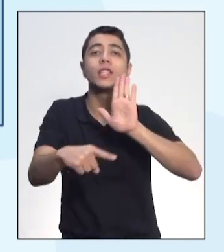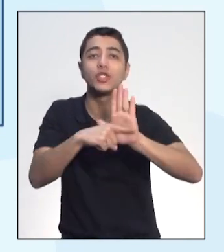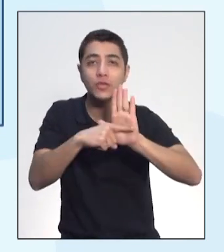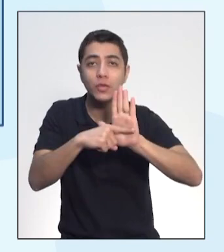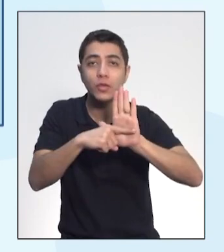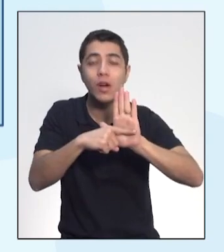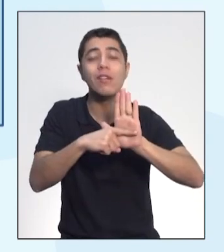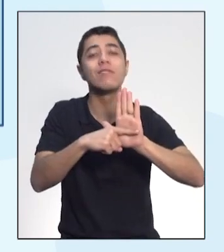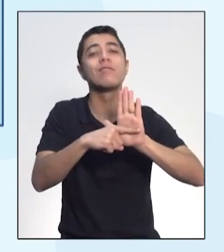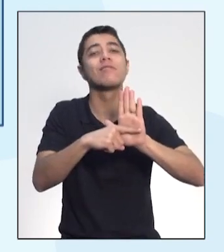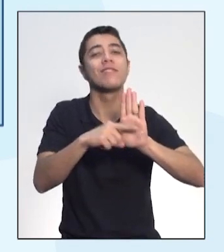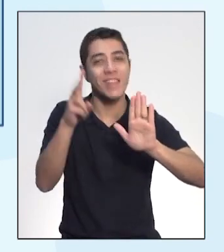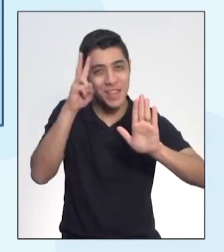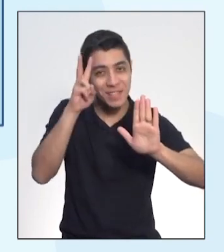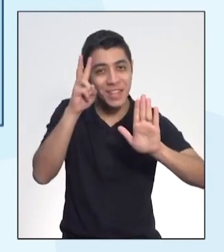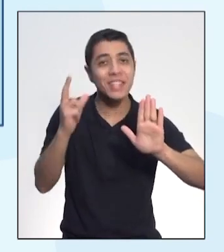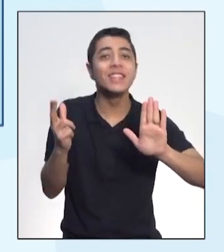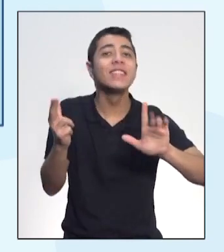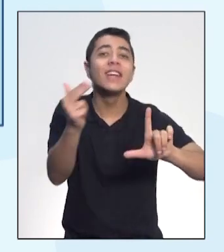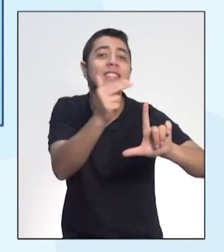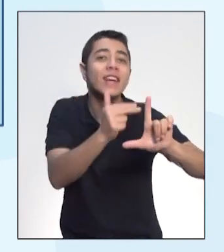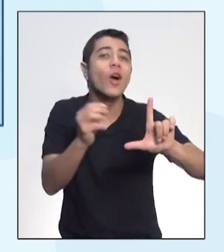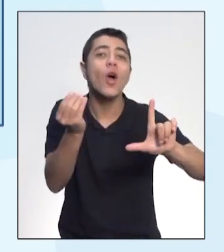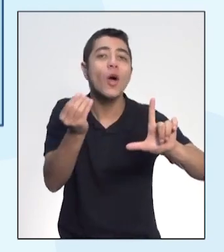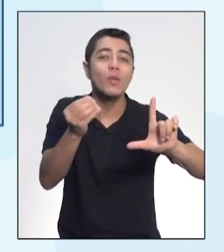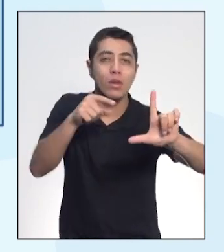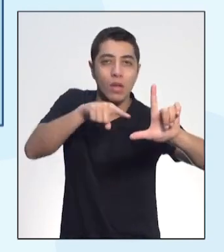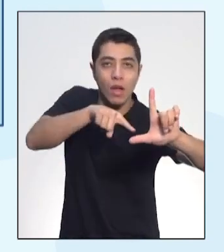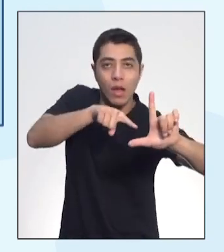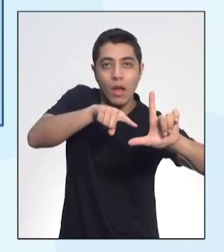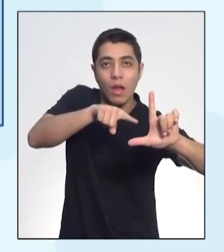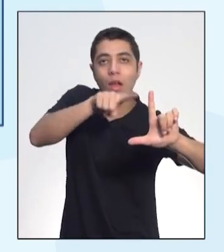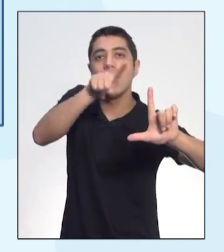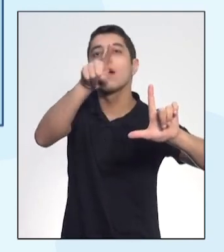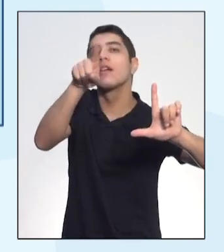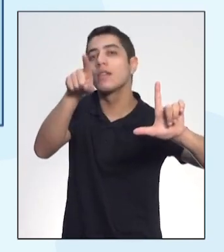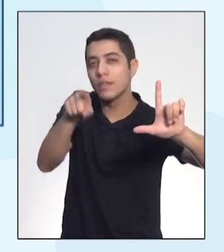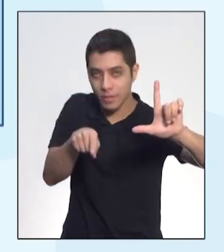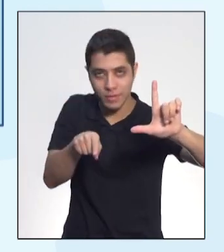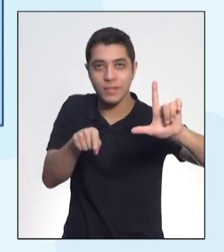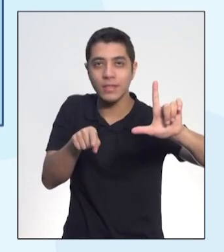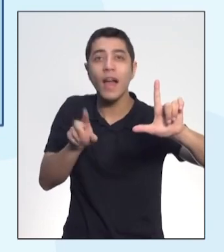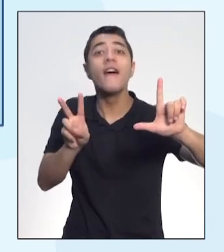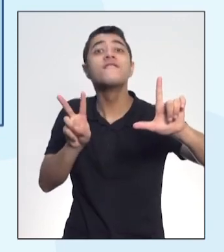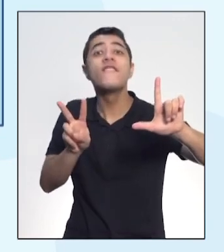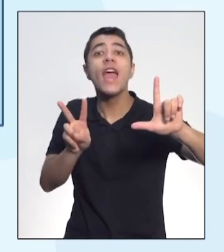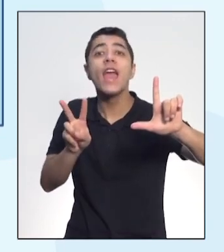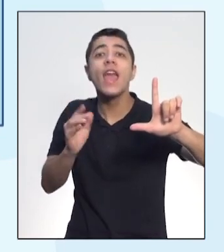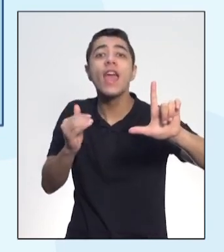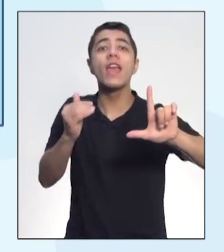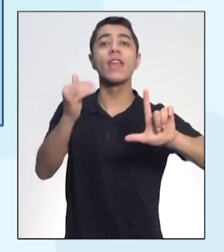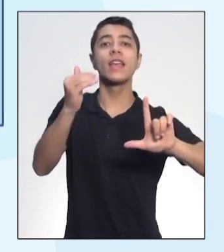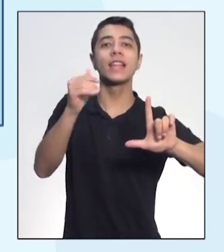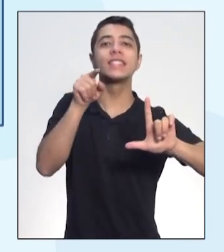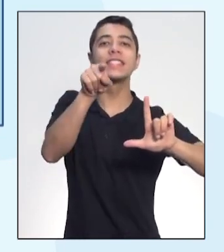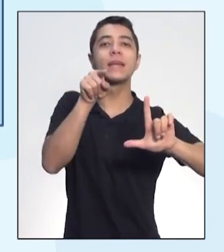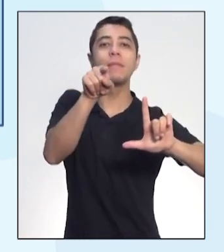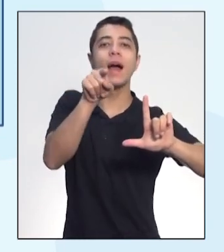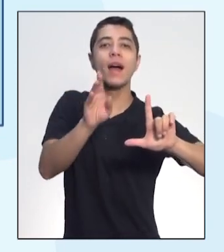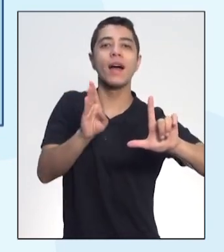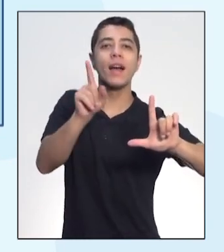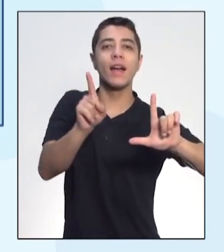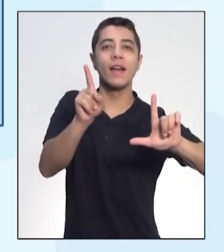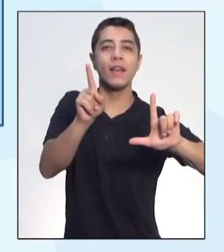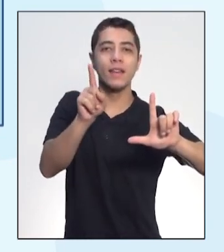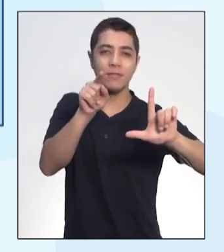para baixo. Então, o vértice está lá em cima. Se o vértice está lá em cima, ele chama ponto de máximo.